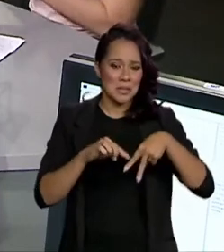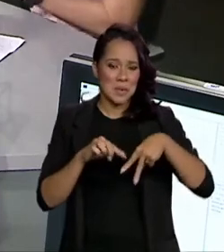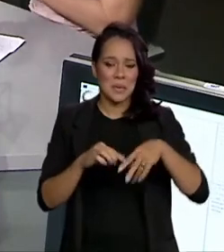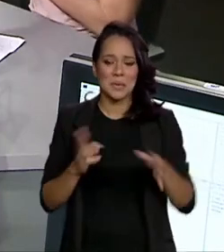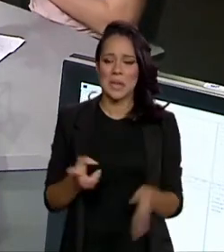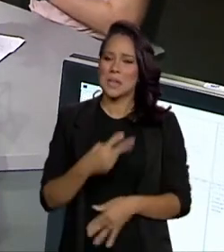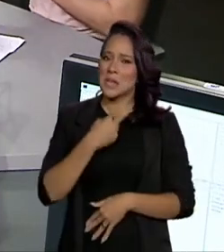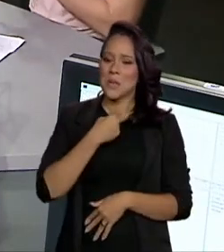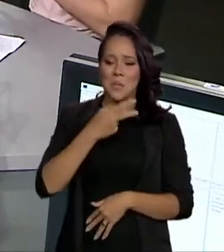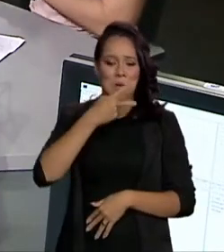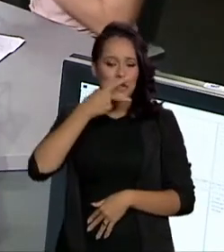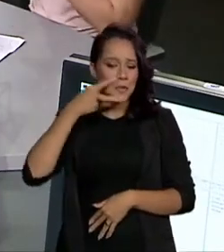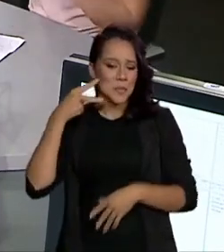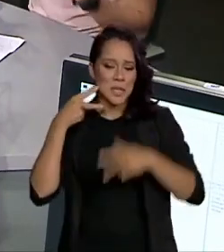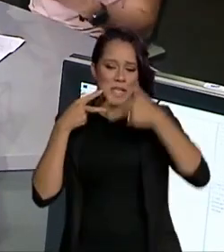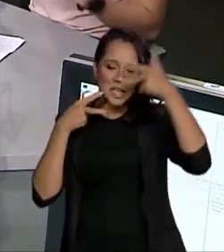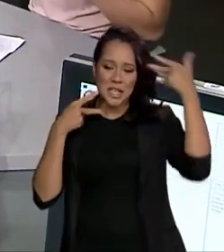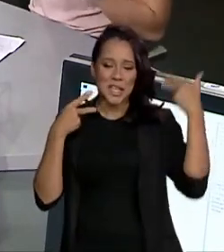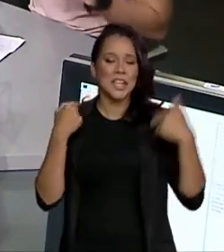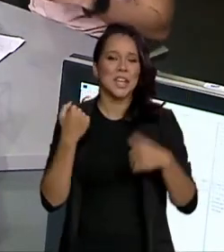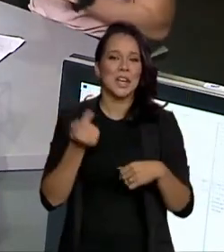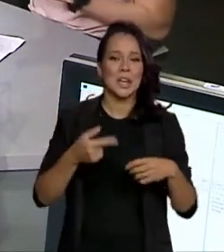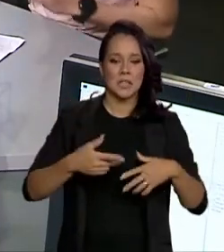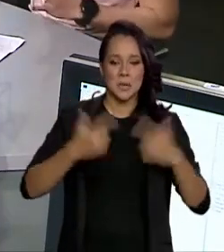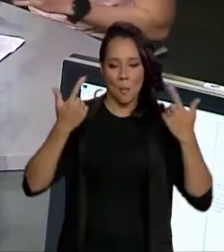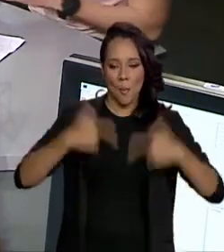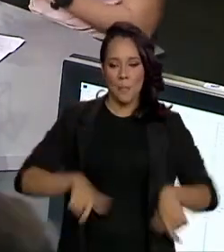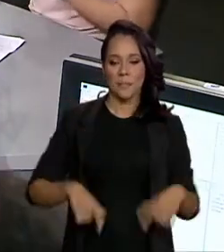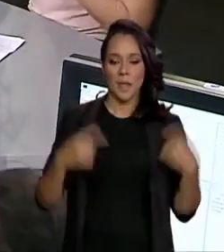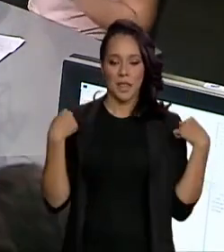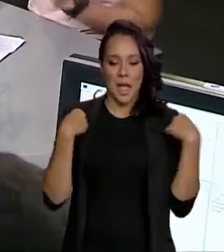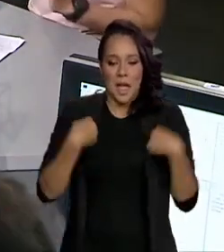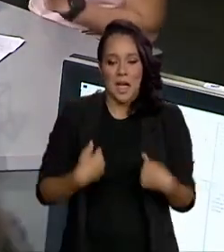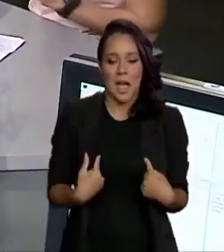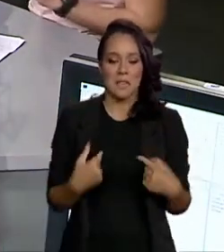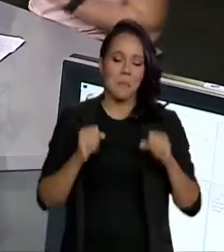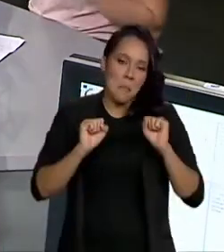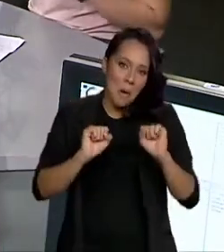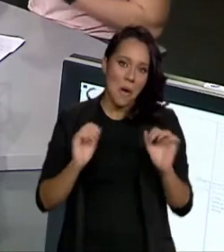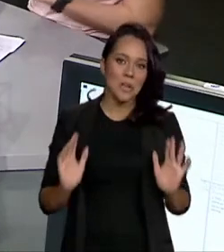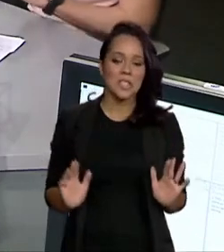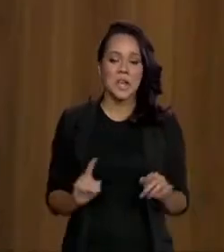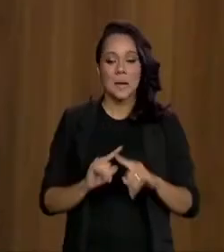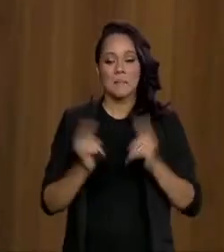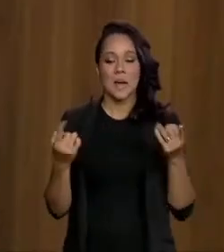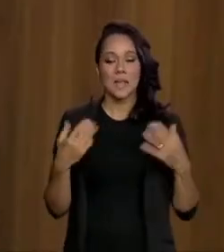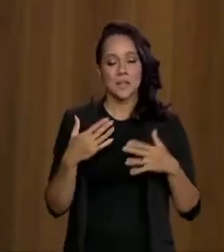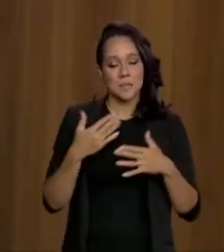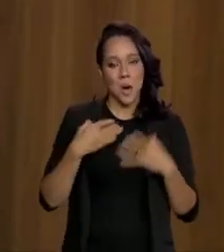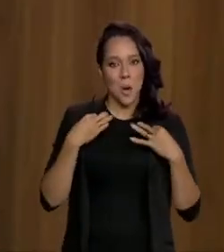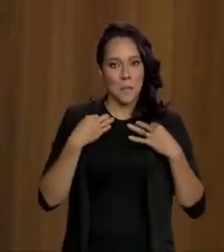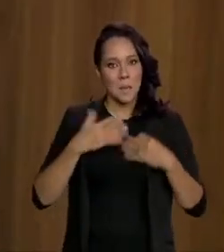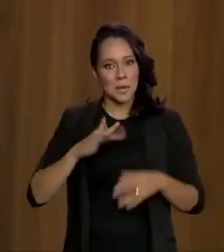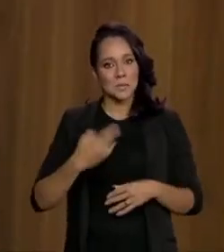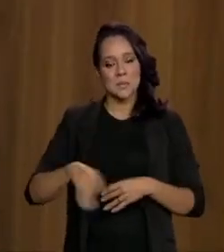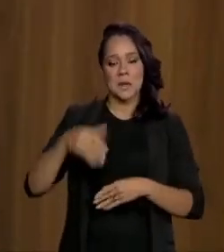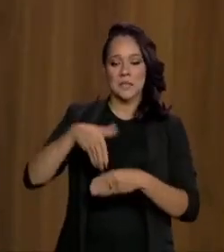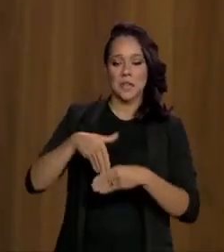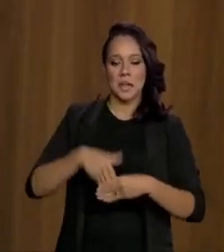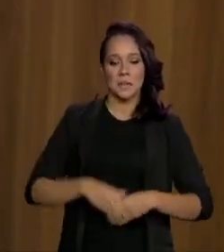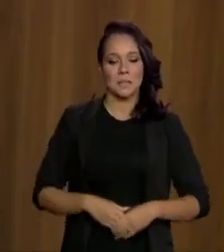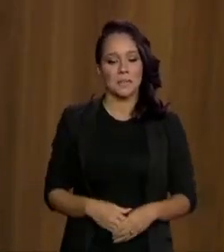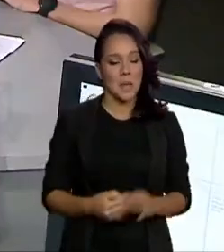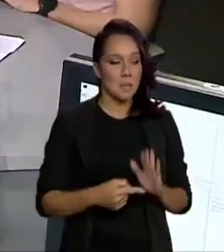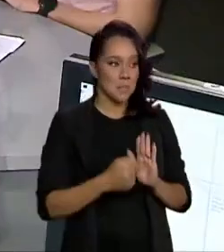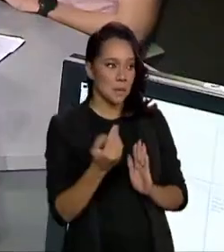claro, votar de biquíni sem camisa, né? Colocar ali uma até roupa. Até regata pode, né, Pri? Até regata pode, desde que seja uma roupinha mais ou menos ali pra votar. Quem não votou